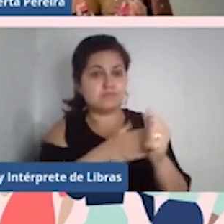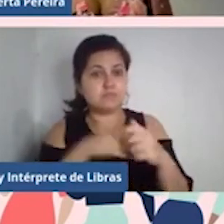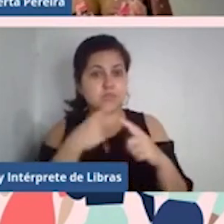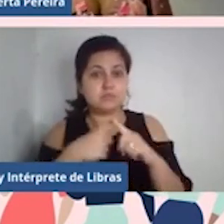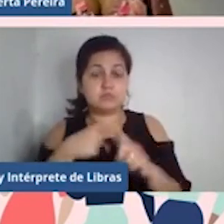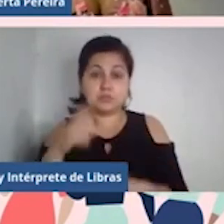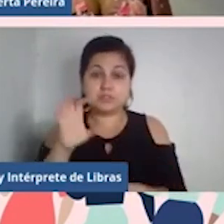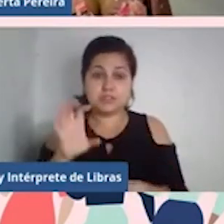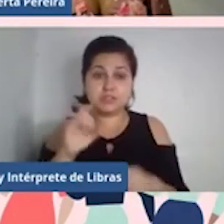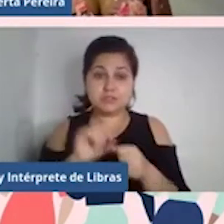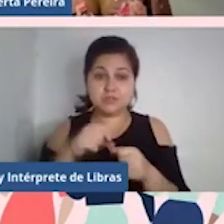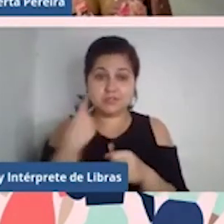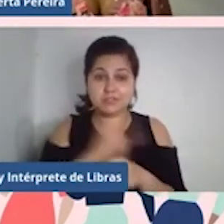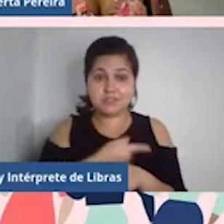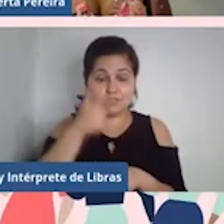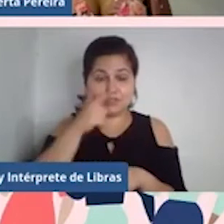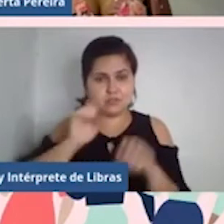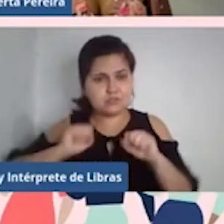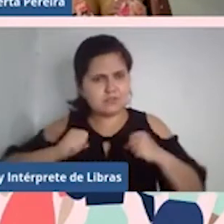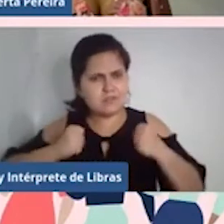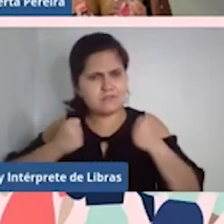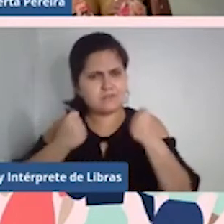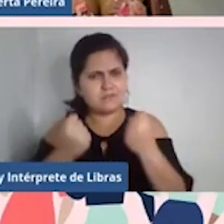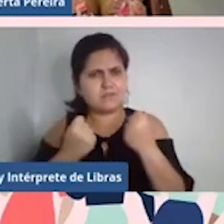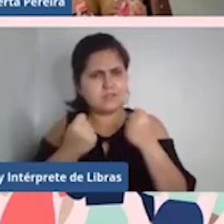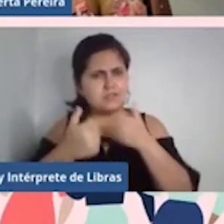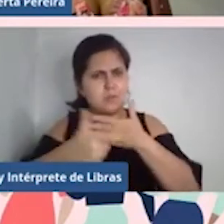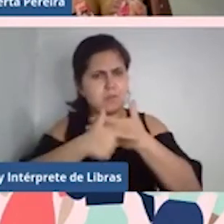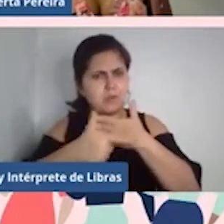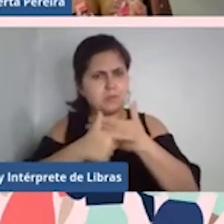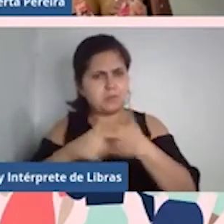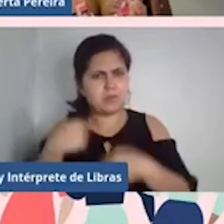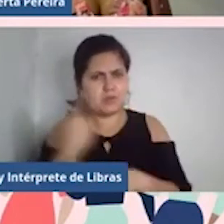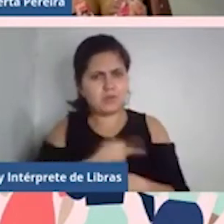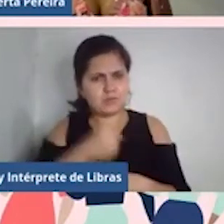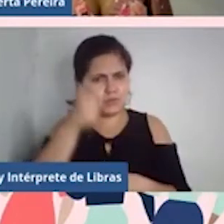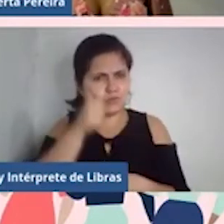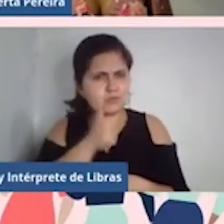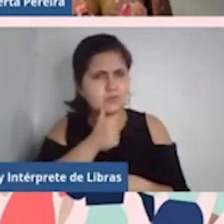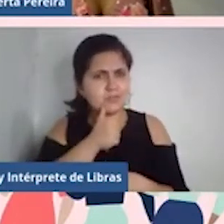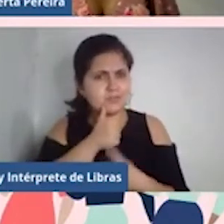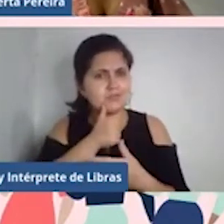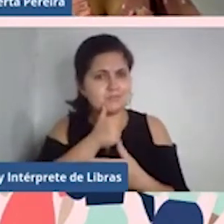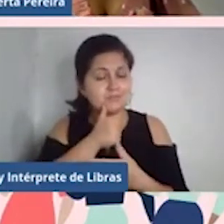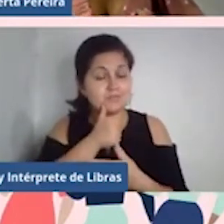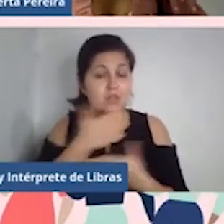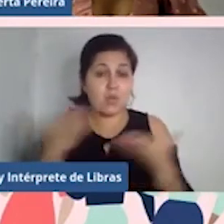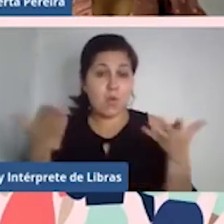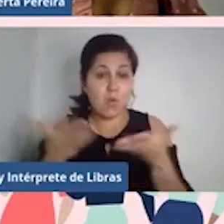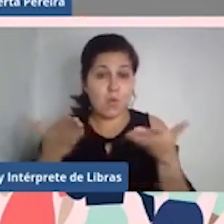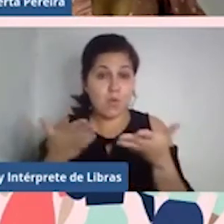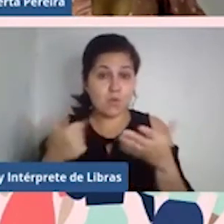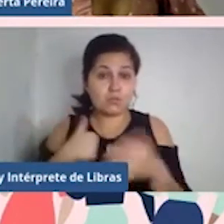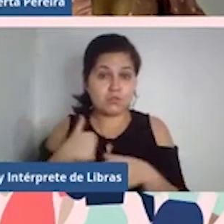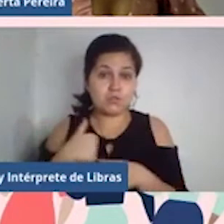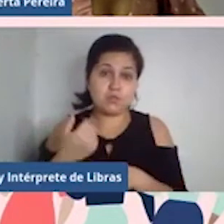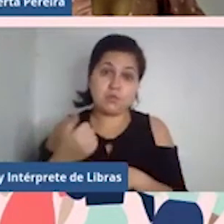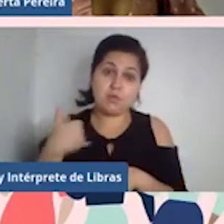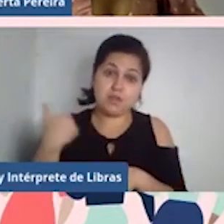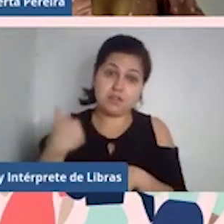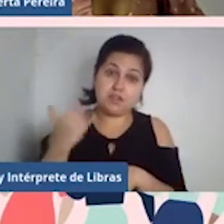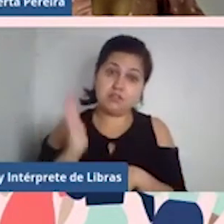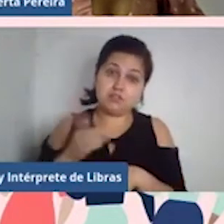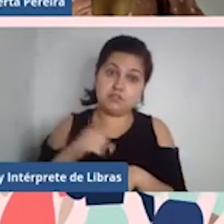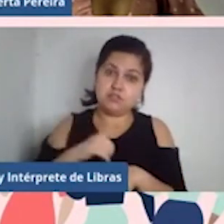isso faz com que a gente consiga fortalecer o nosso papel feminino, né? Eu hoje, com a idade que eu tenho, que eu